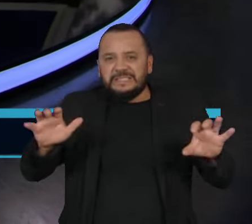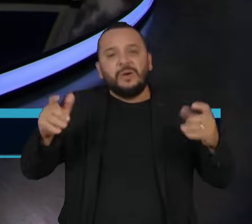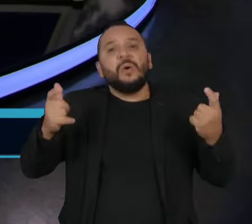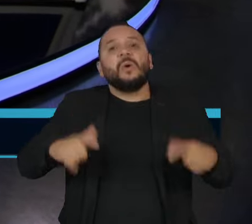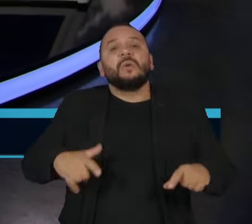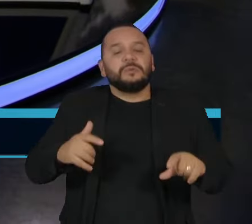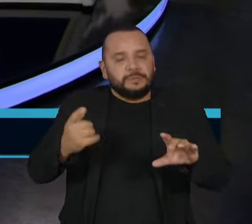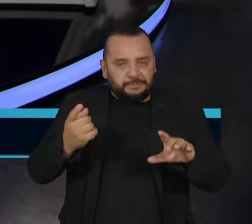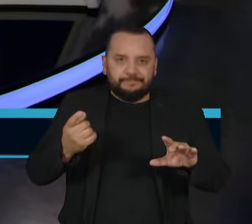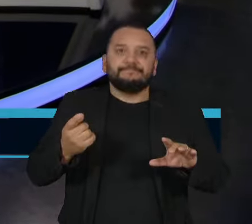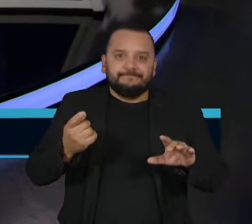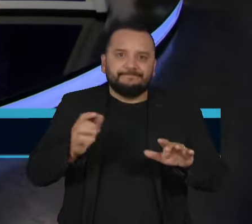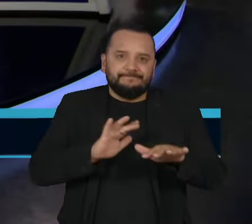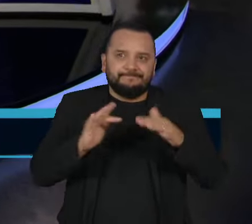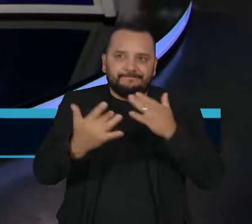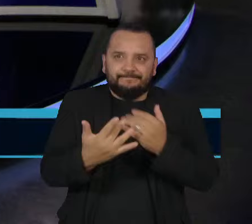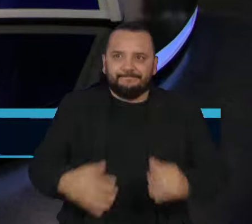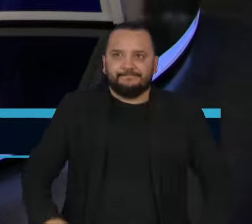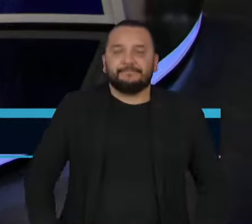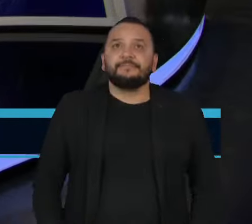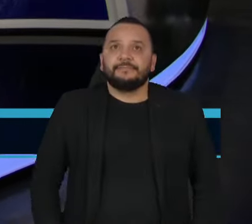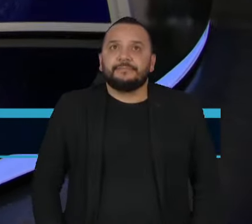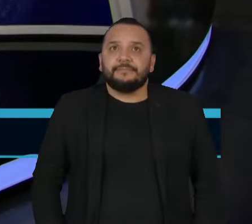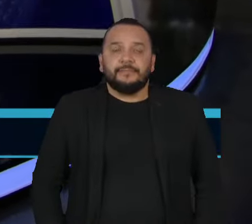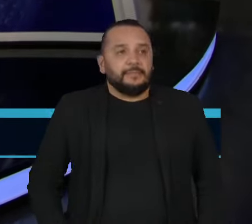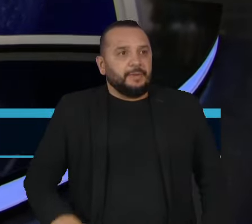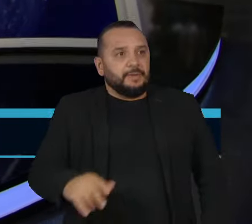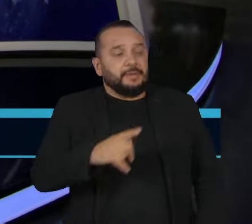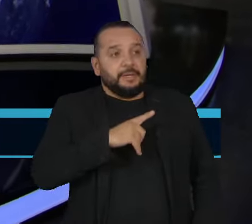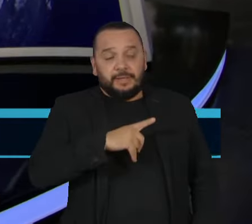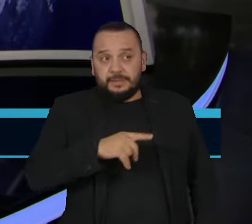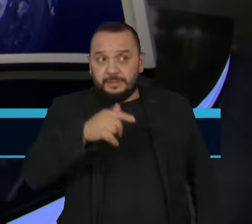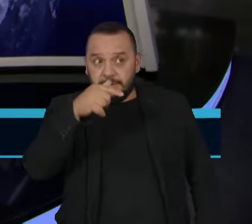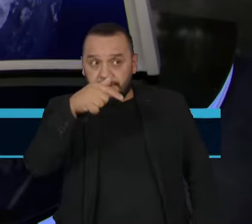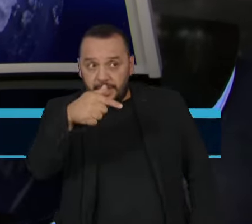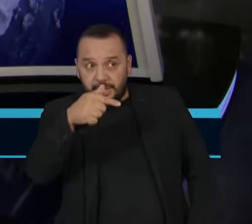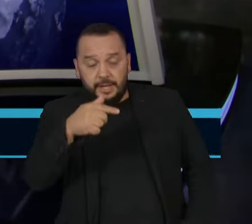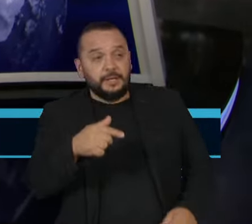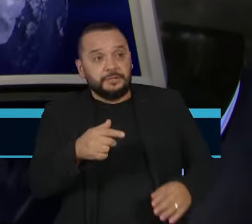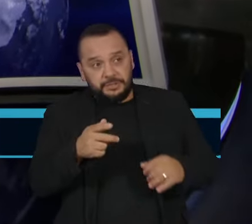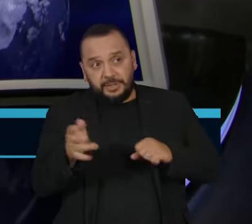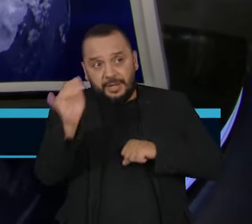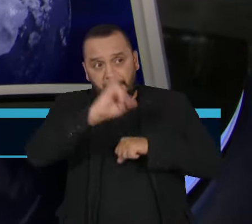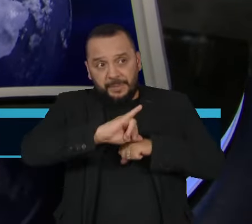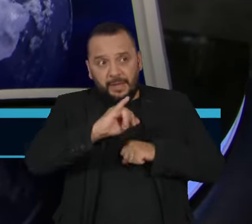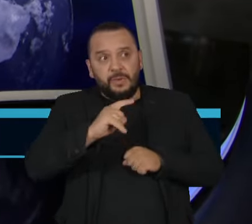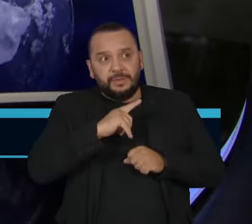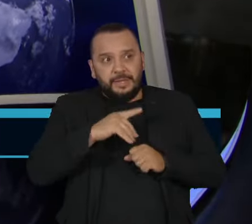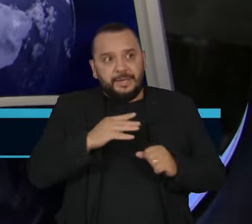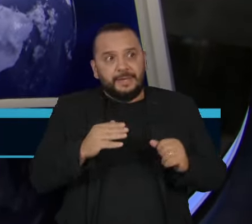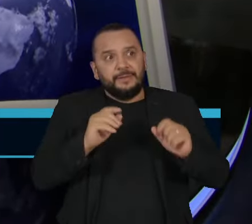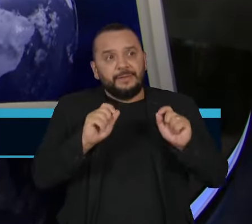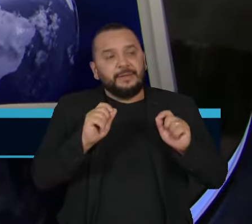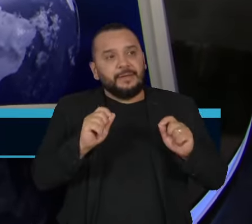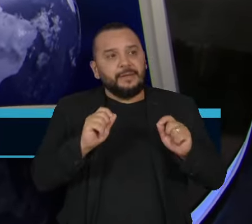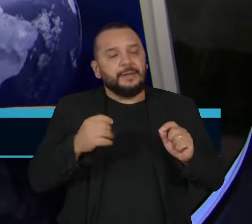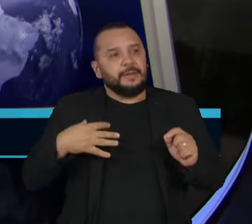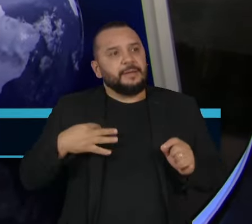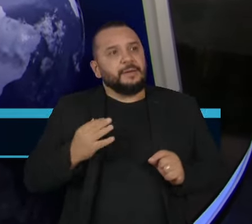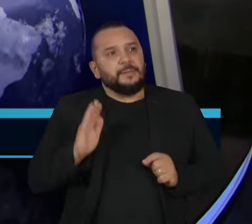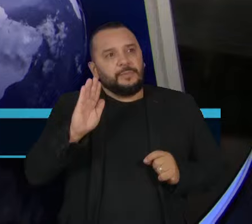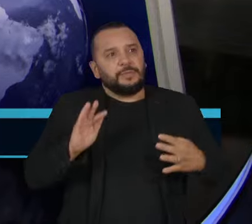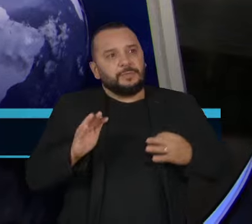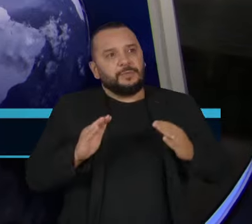explicaria os empates técnicos em 7 capitais para a estratégia dos candidatos? Não é um número alto demais?